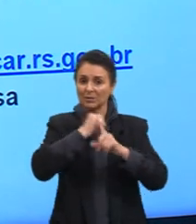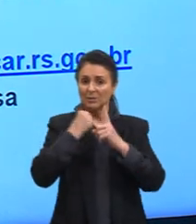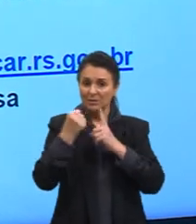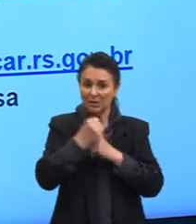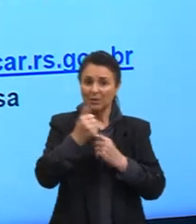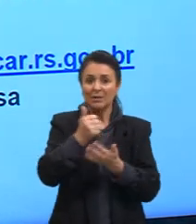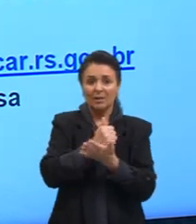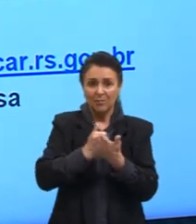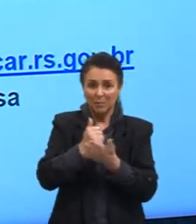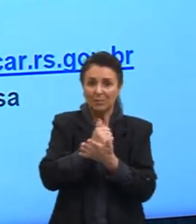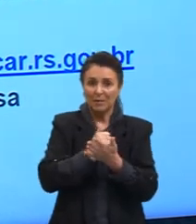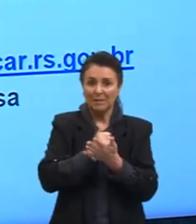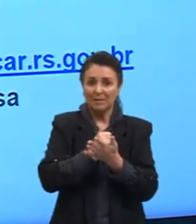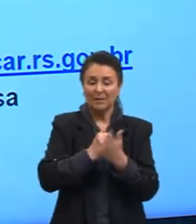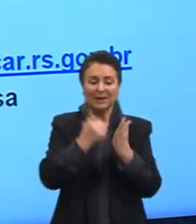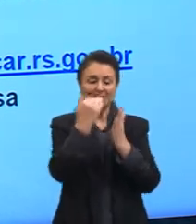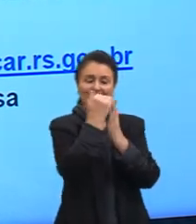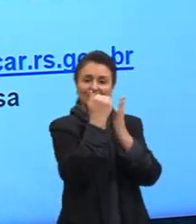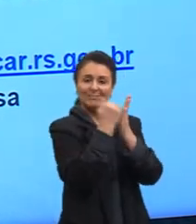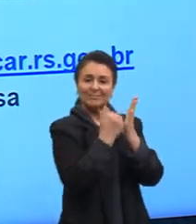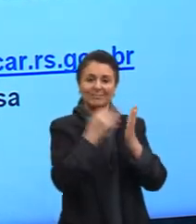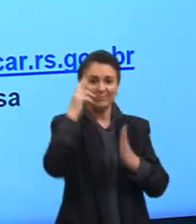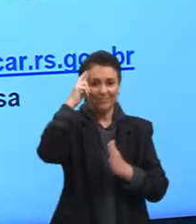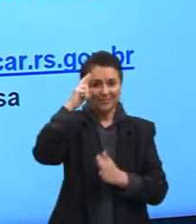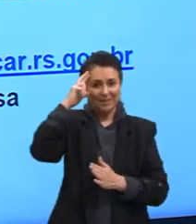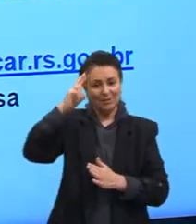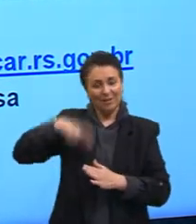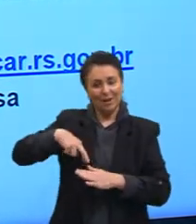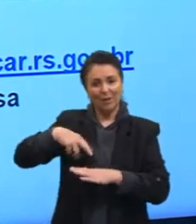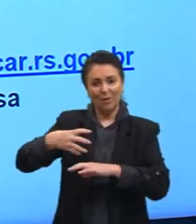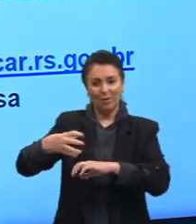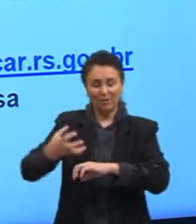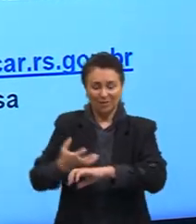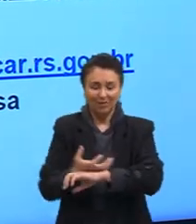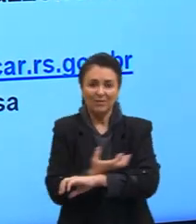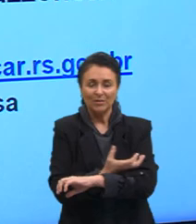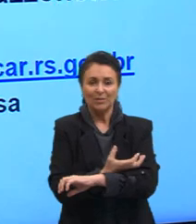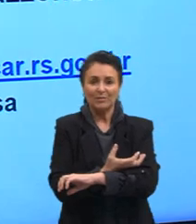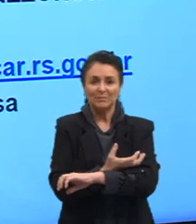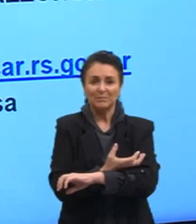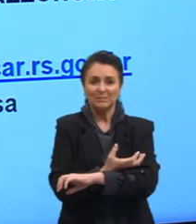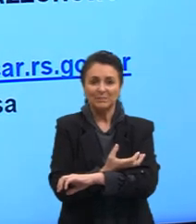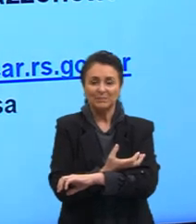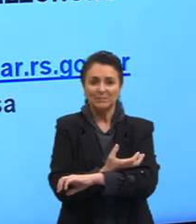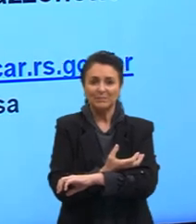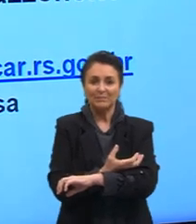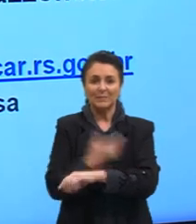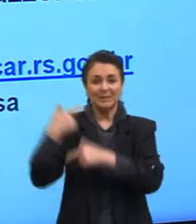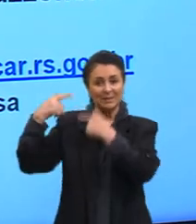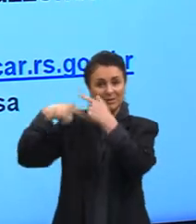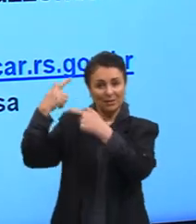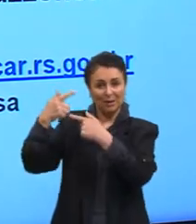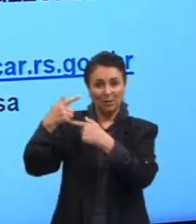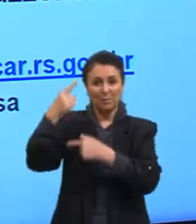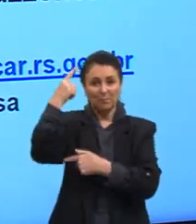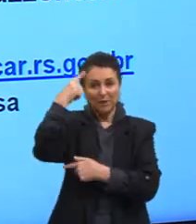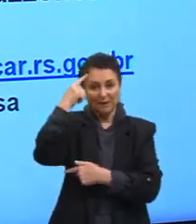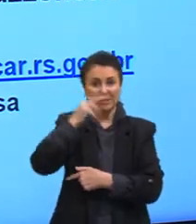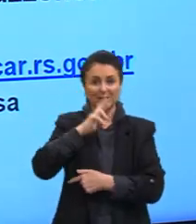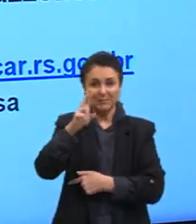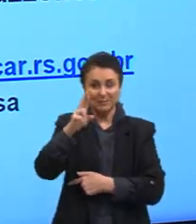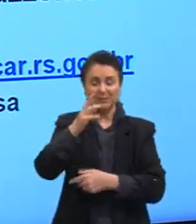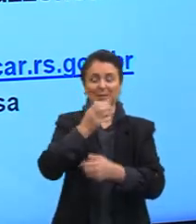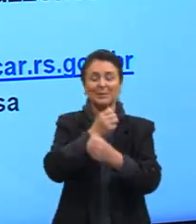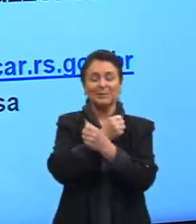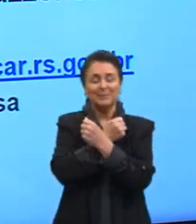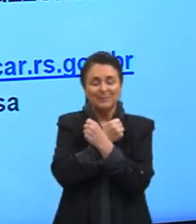nessas categorias racional afetiva tradicional pense sobre isso e responde para ti mesmo tá bom Um